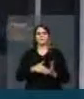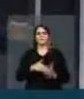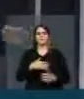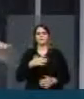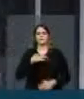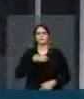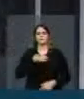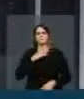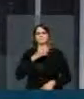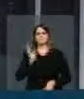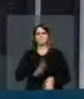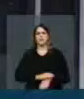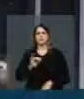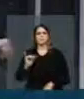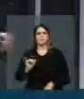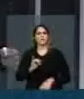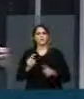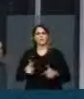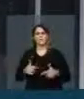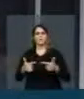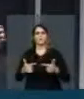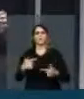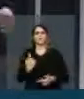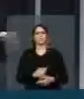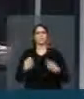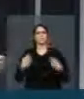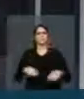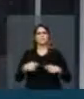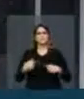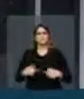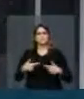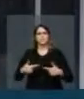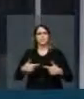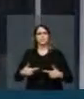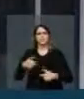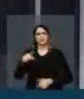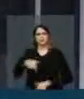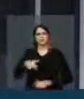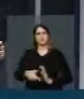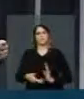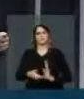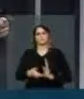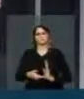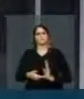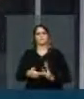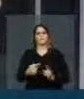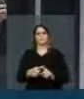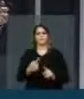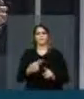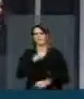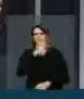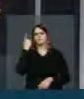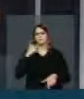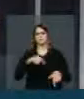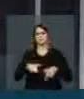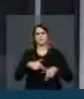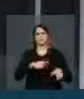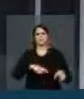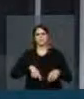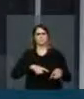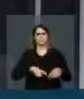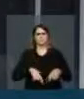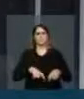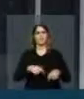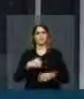lutas que nós precisamos fazer junto com esse parlamento, com esse congresso, para que o agricultor, e eu tenho